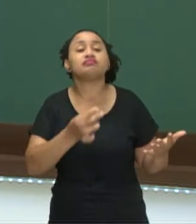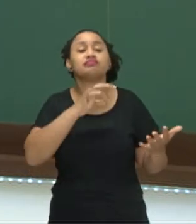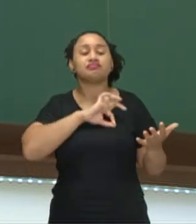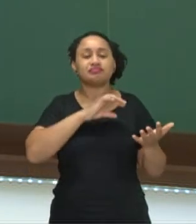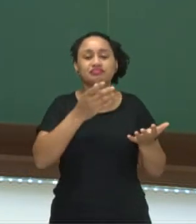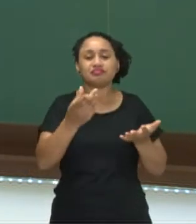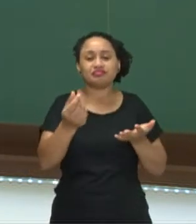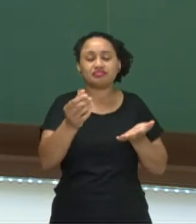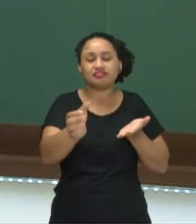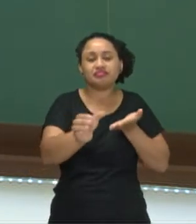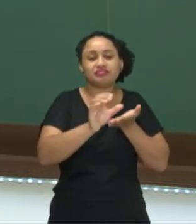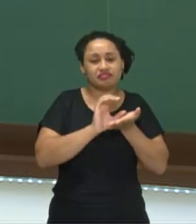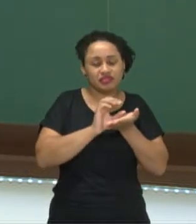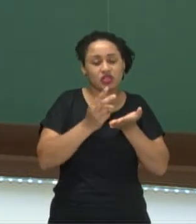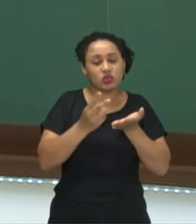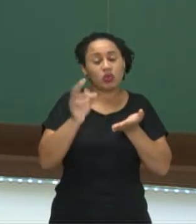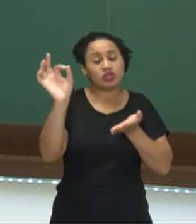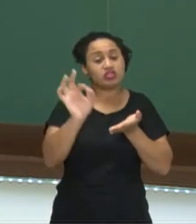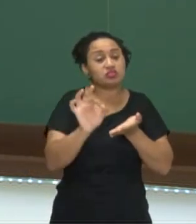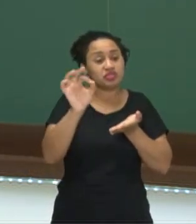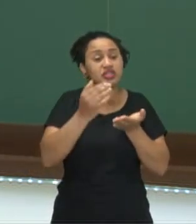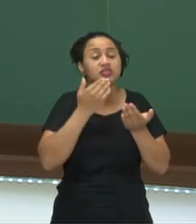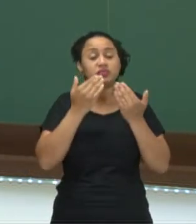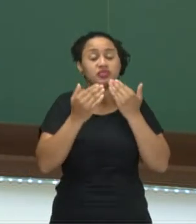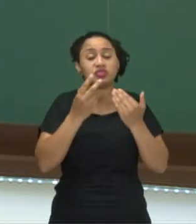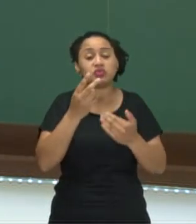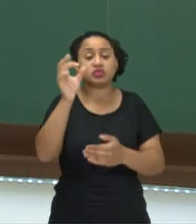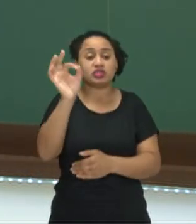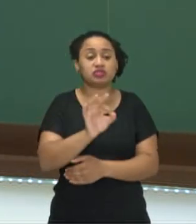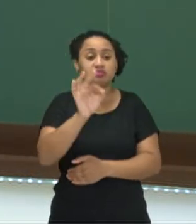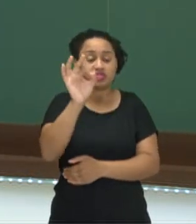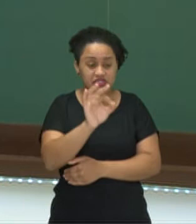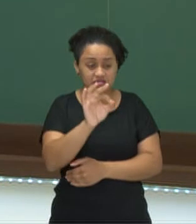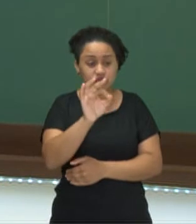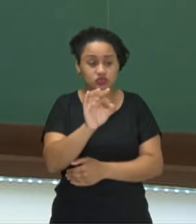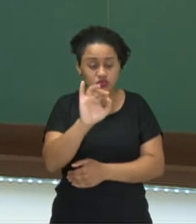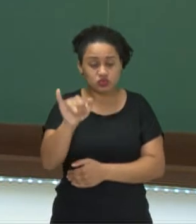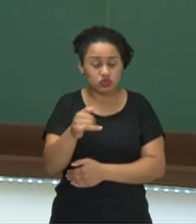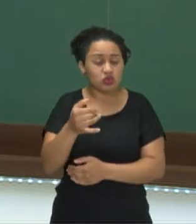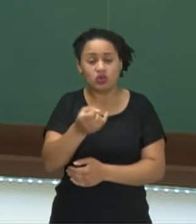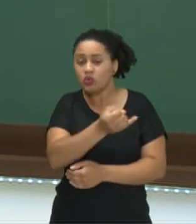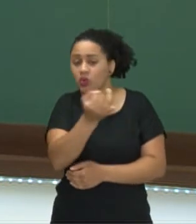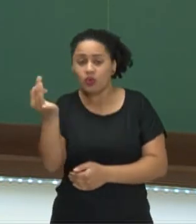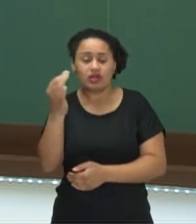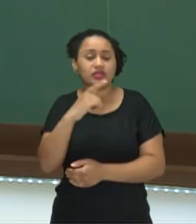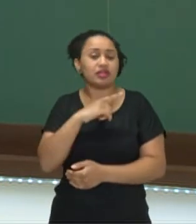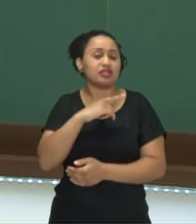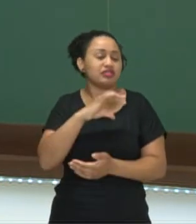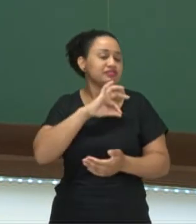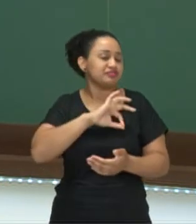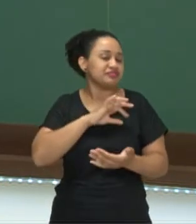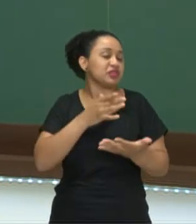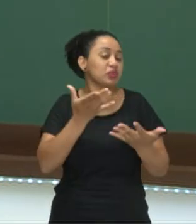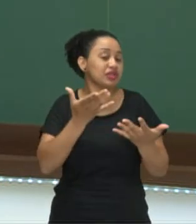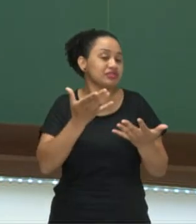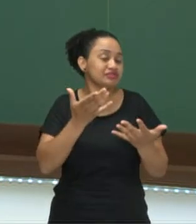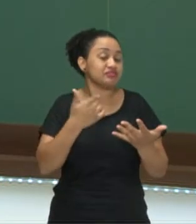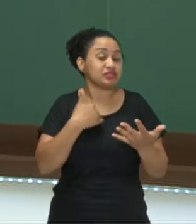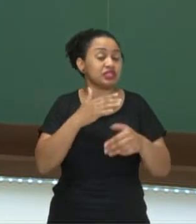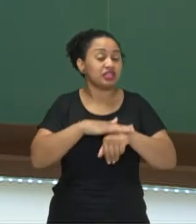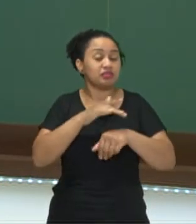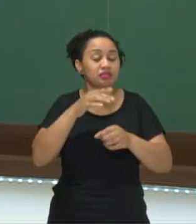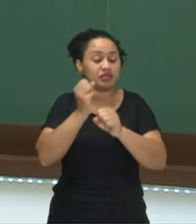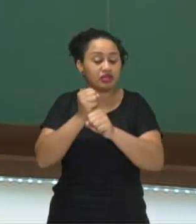receber com esses 2% cobrando do vizinho? Qual que é o valor líquido que ela vai receber? Vou dar um tempinho para vocês calcularem e